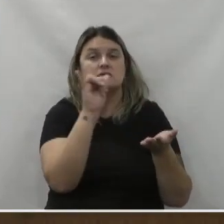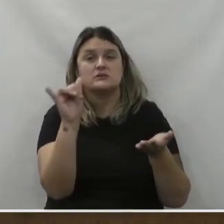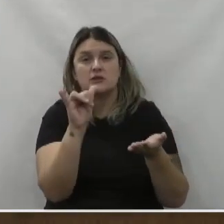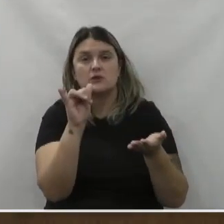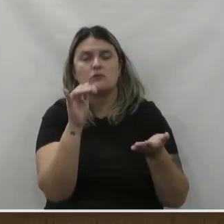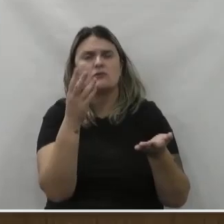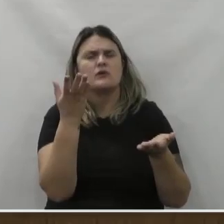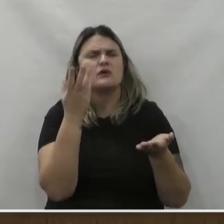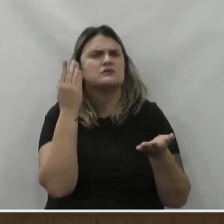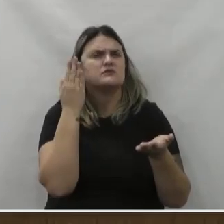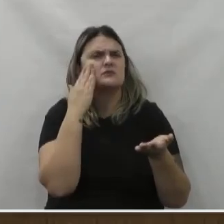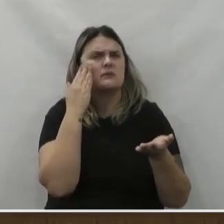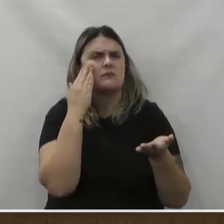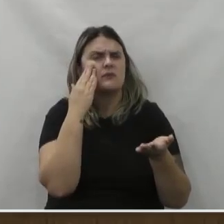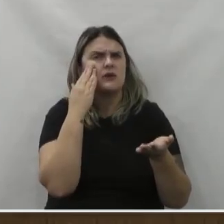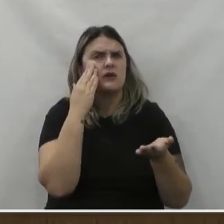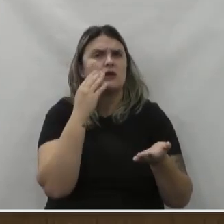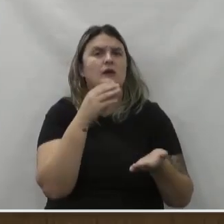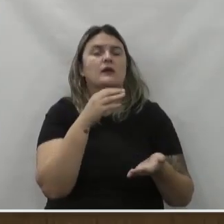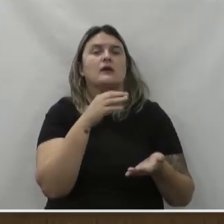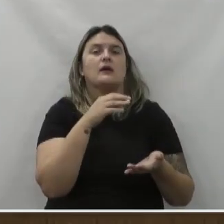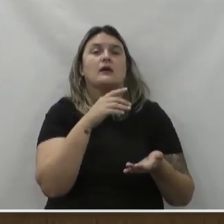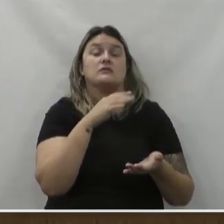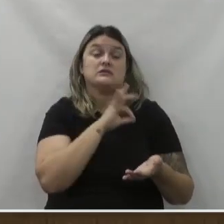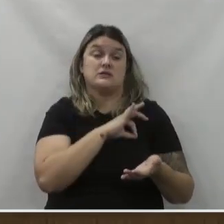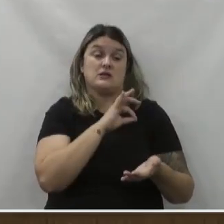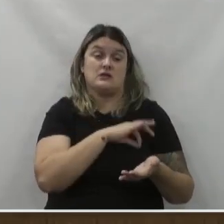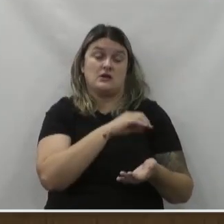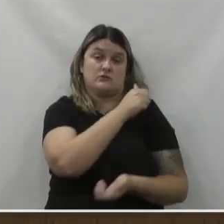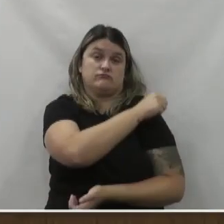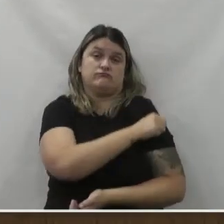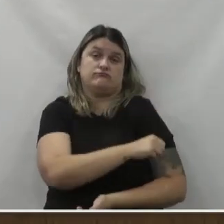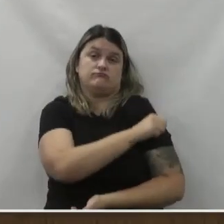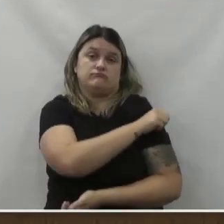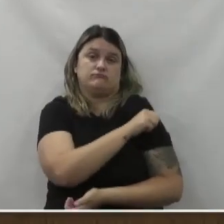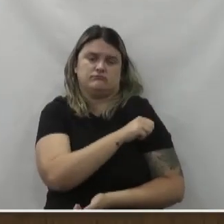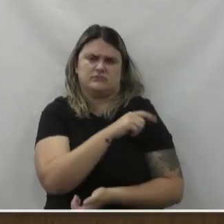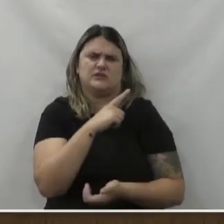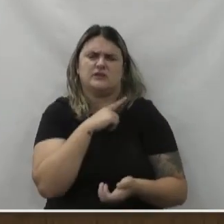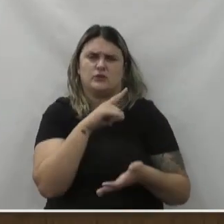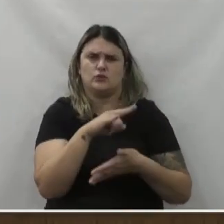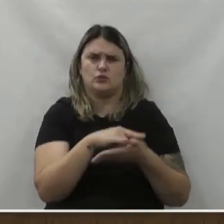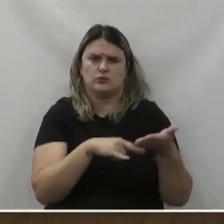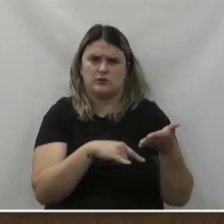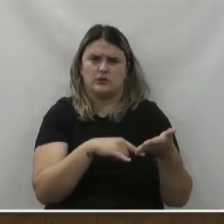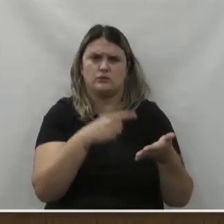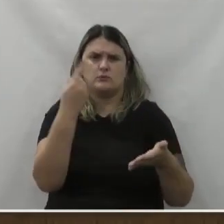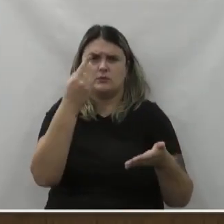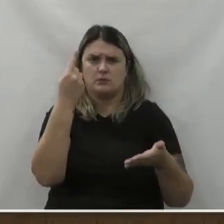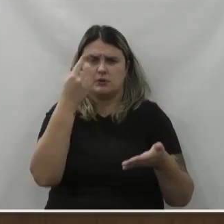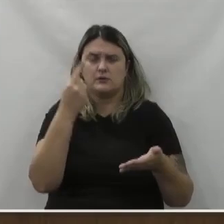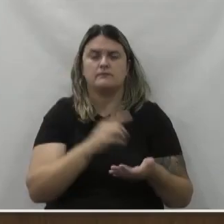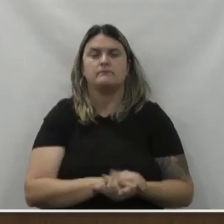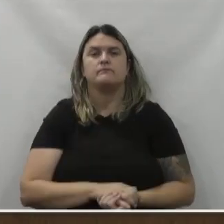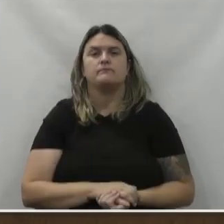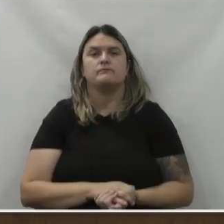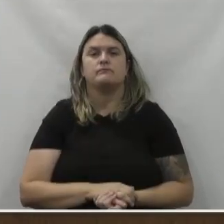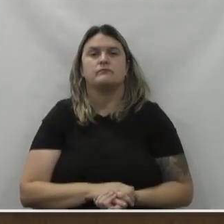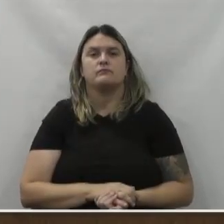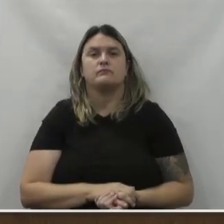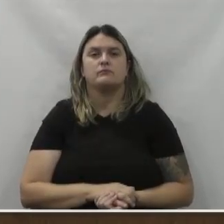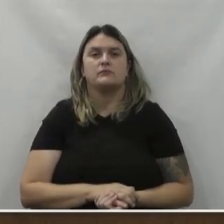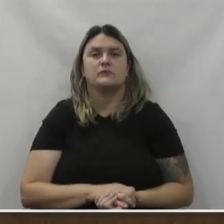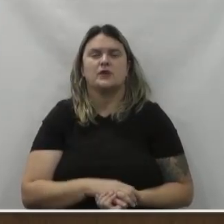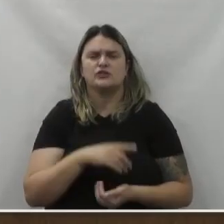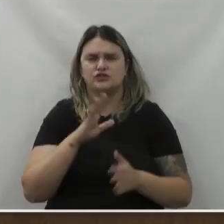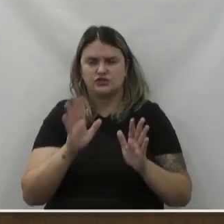da complementação do piso nacional da enfermagem, conforme segue. Primeiro, considerando que, conforme